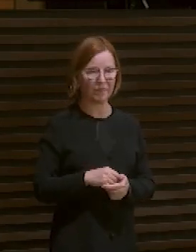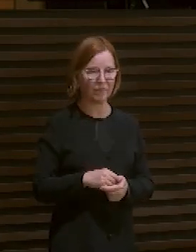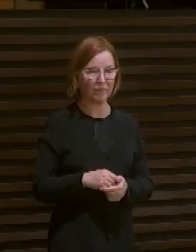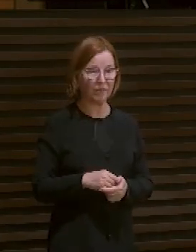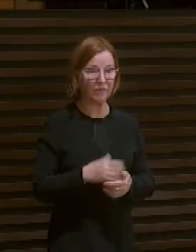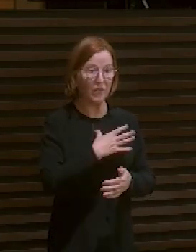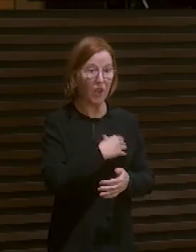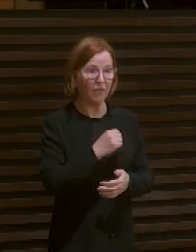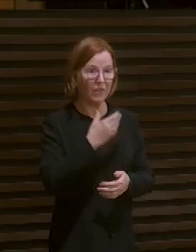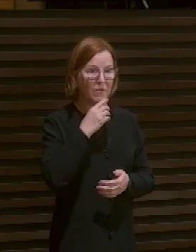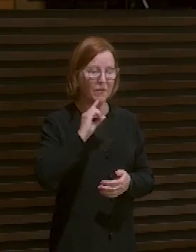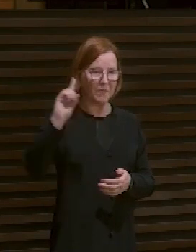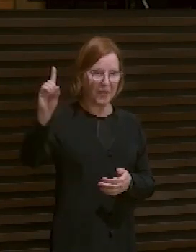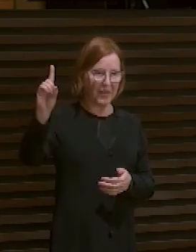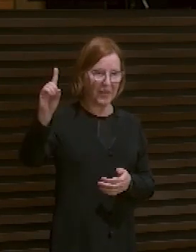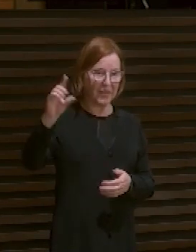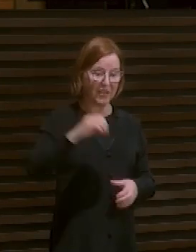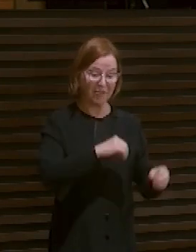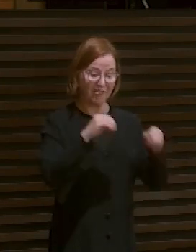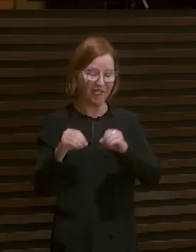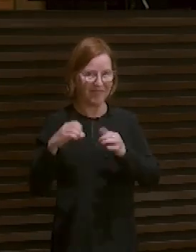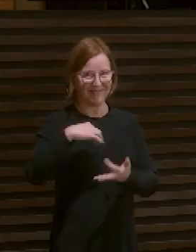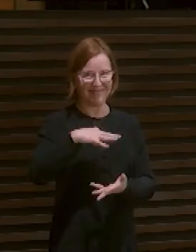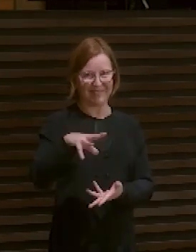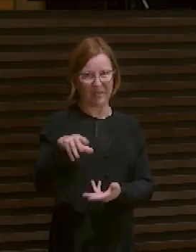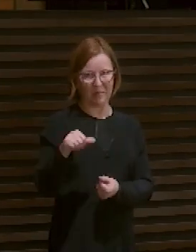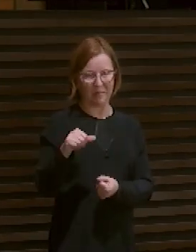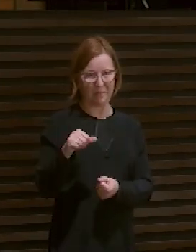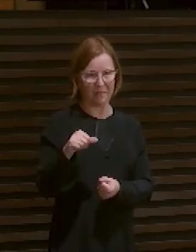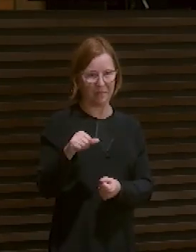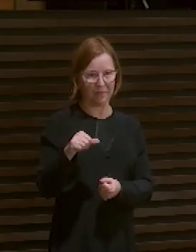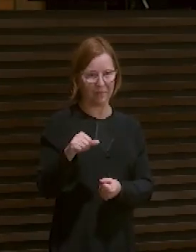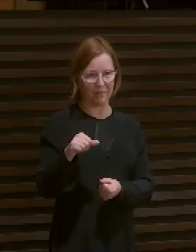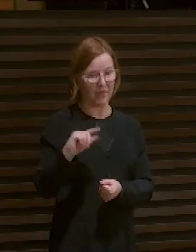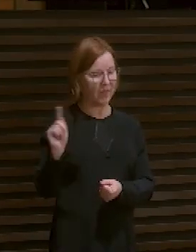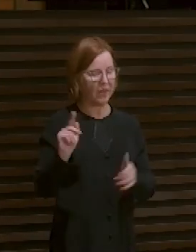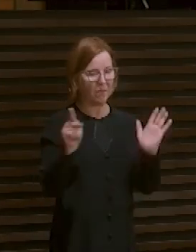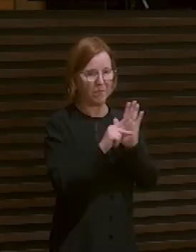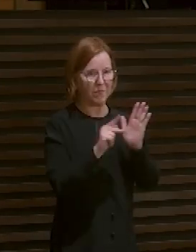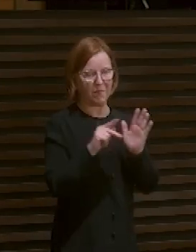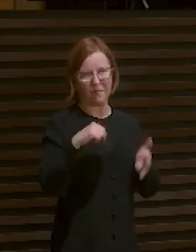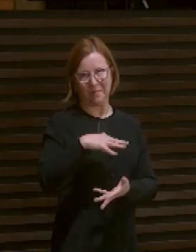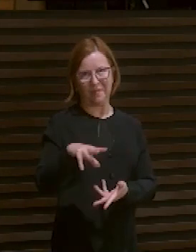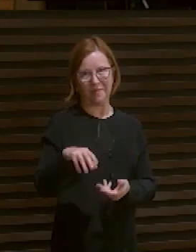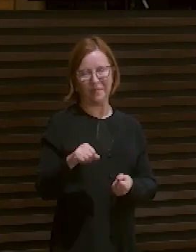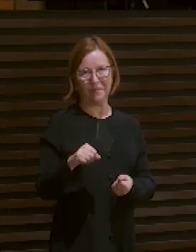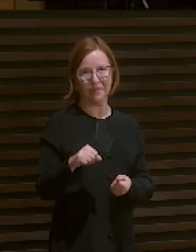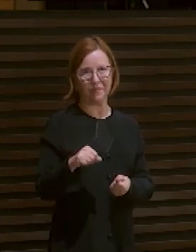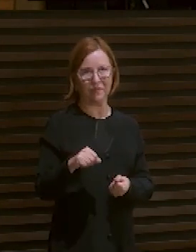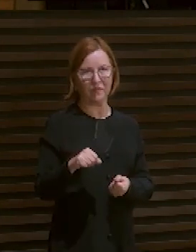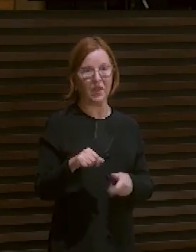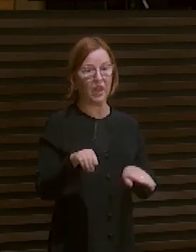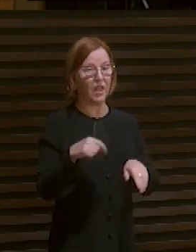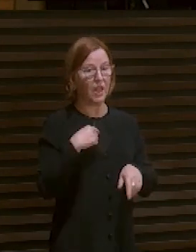Os filhos do Pai foram tirados do mundo. Eles não são do mundo, como eu também